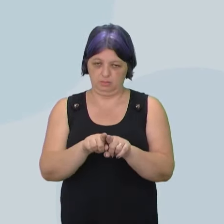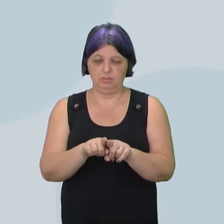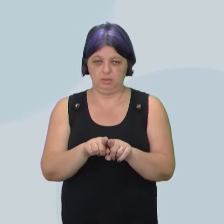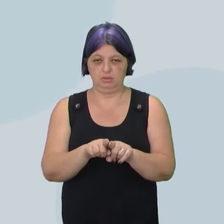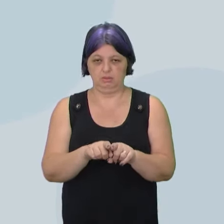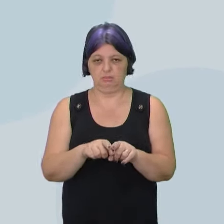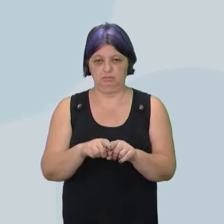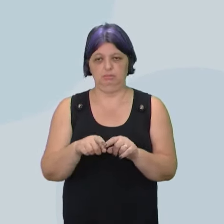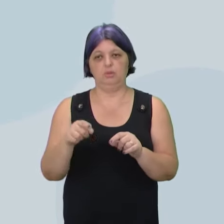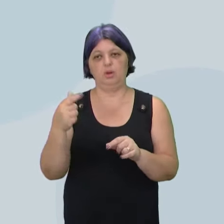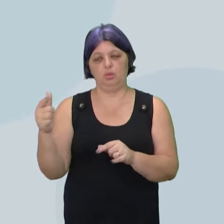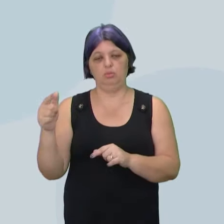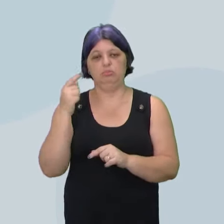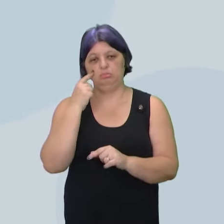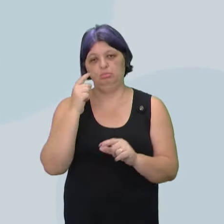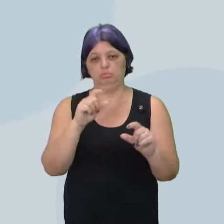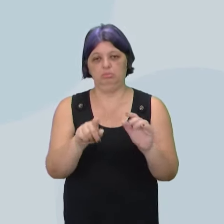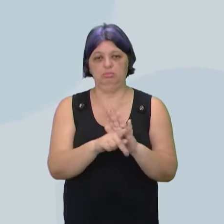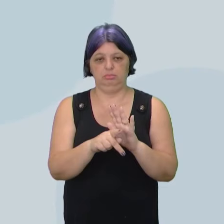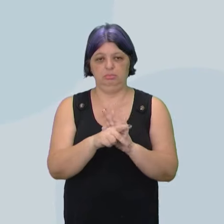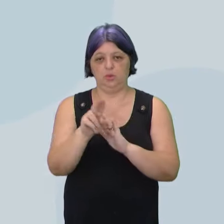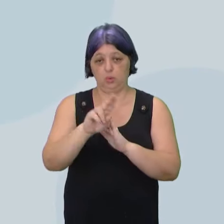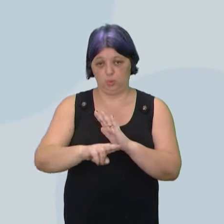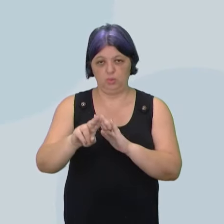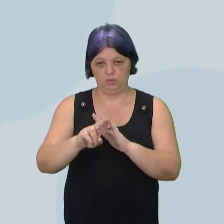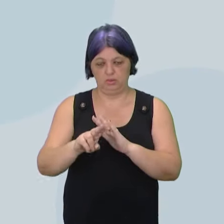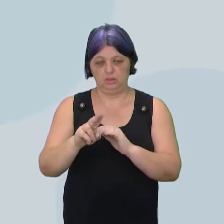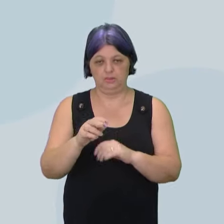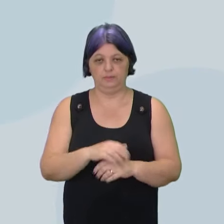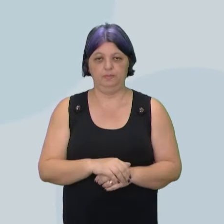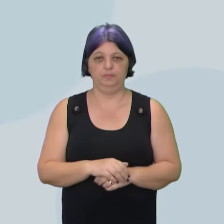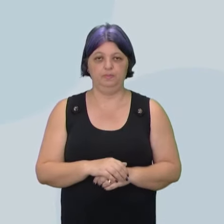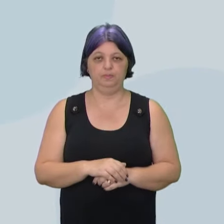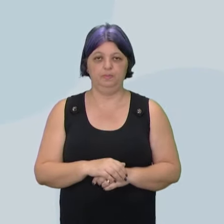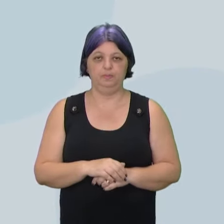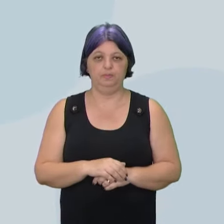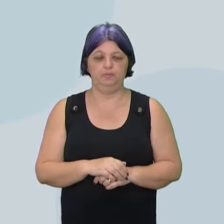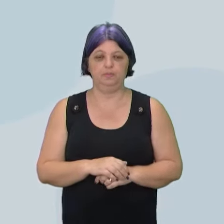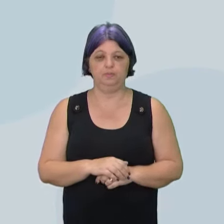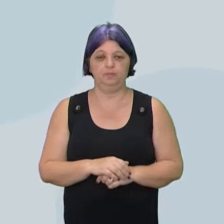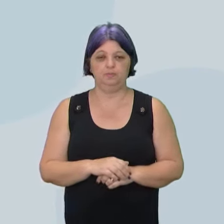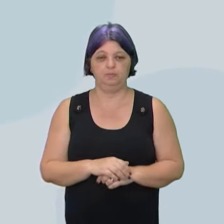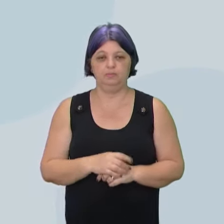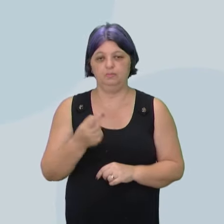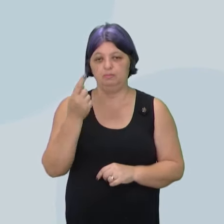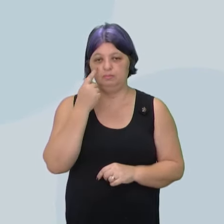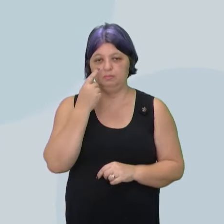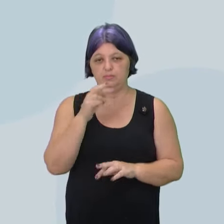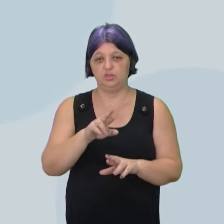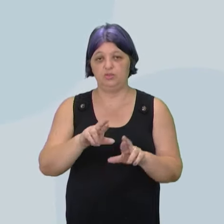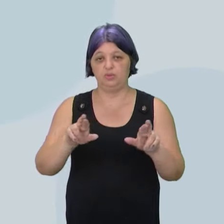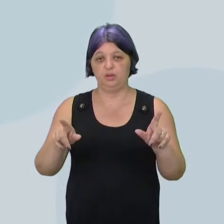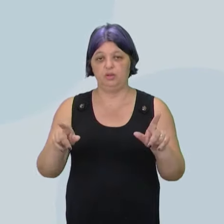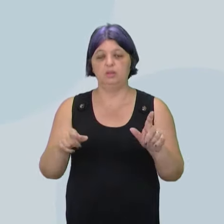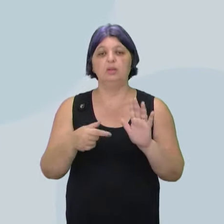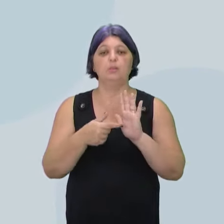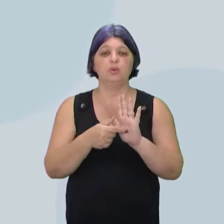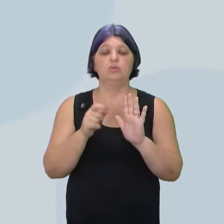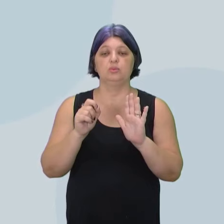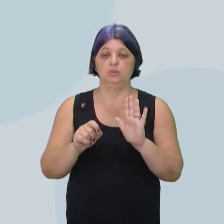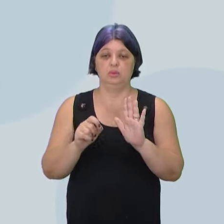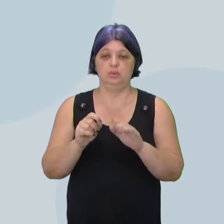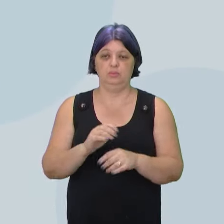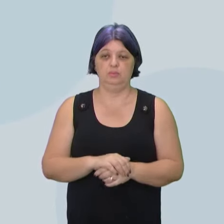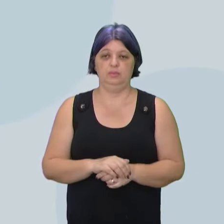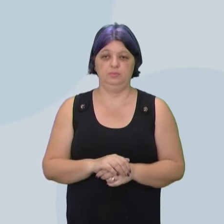da magnitude utilizadas aí nesse sismograma, no sismógrafo. Tá certo? Veja a diferença aqui, ó. Enquanto que a